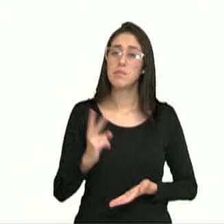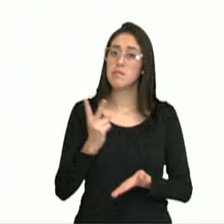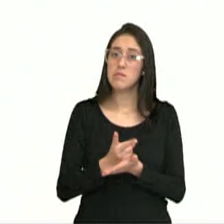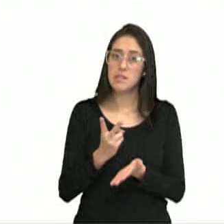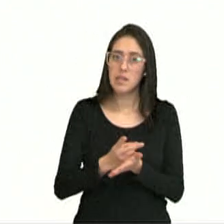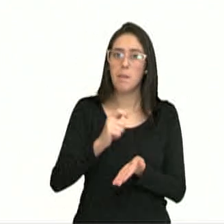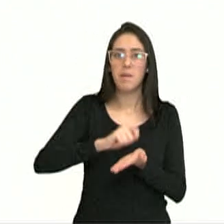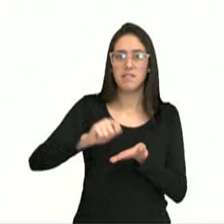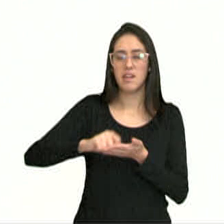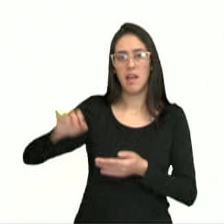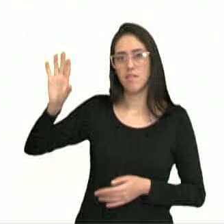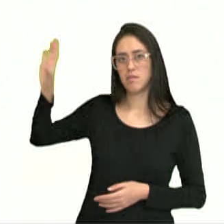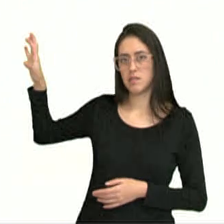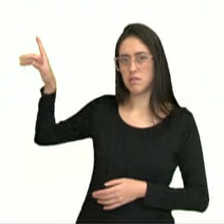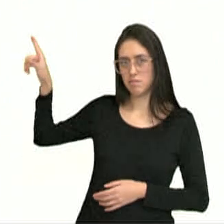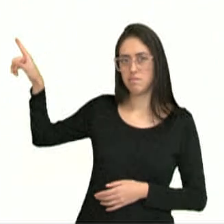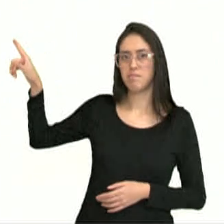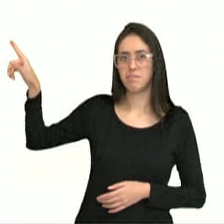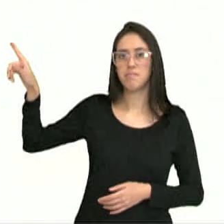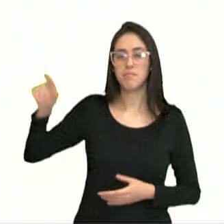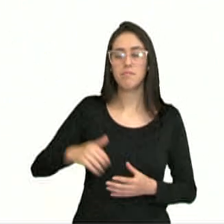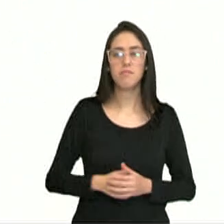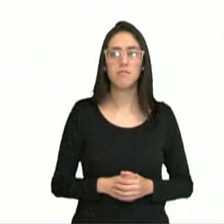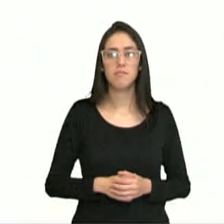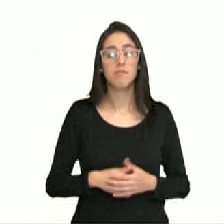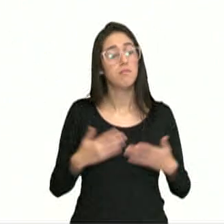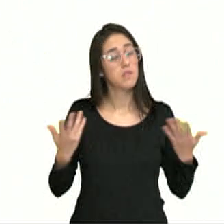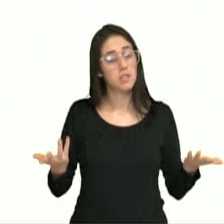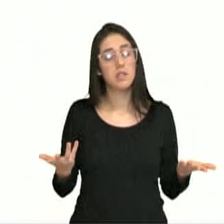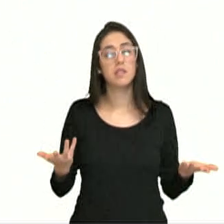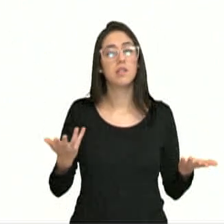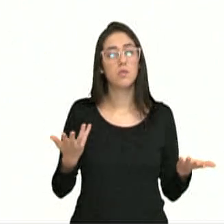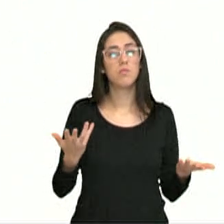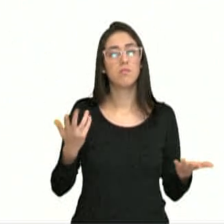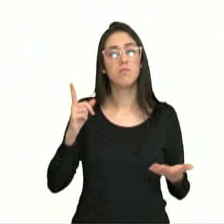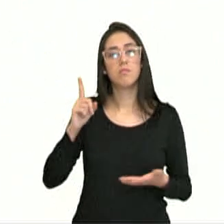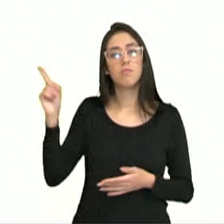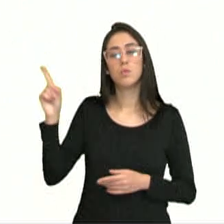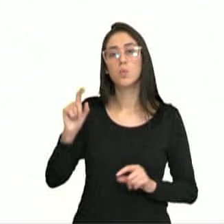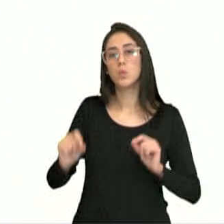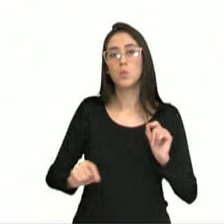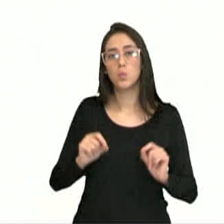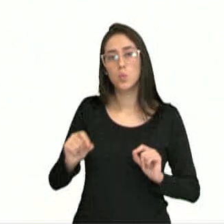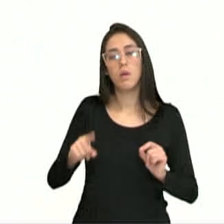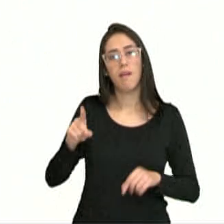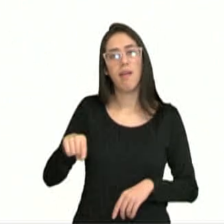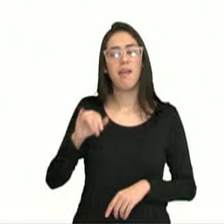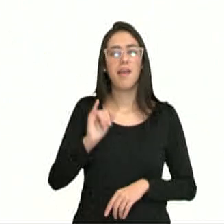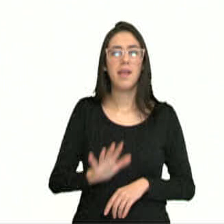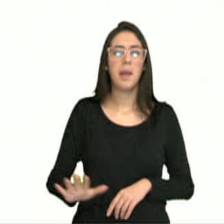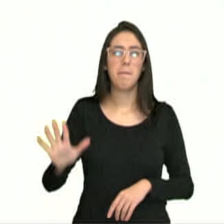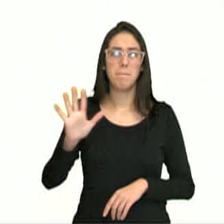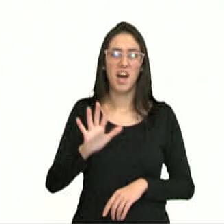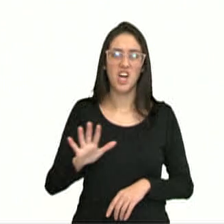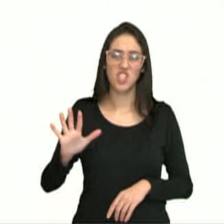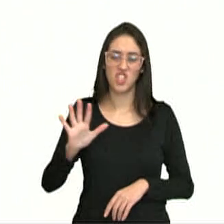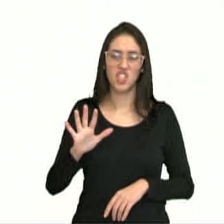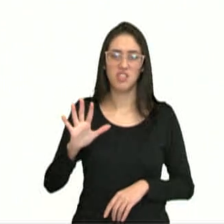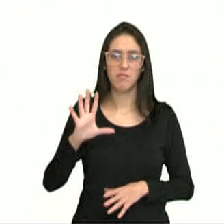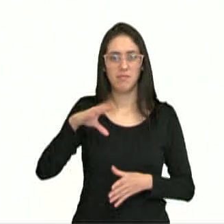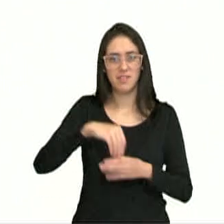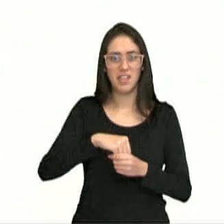escreve dessa forma. Também, sendo assim, ele vai ser a sua imagem dentro desta